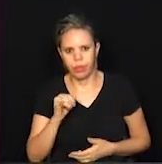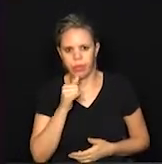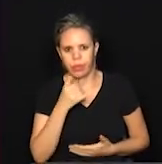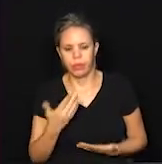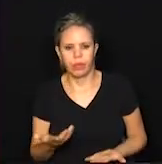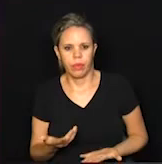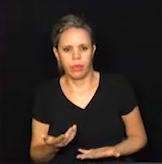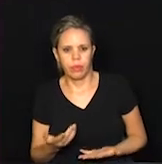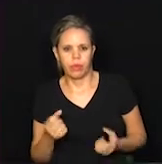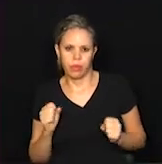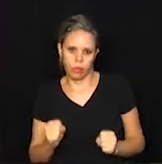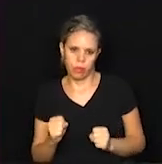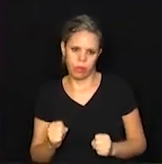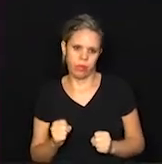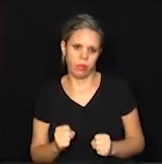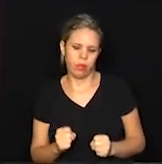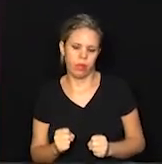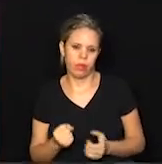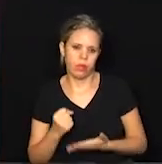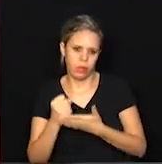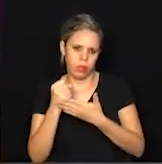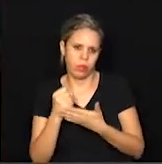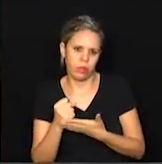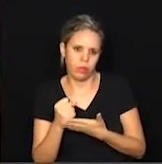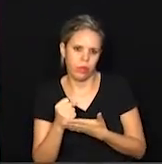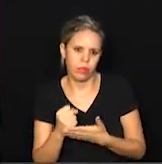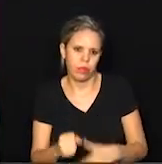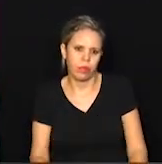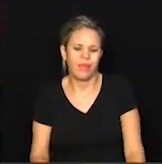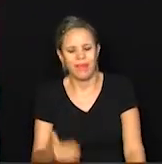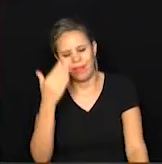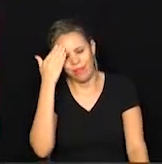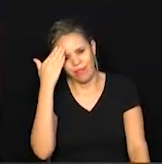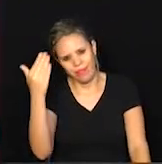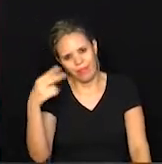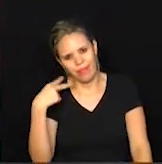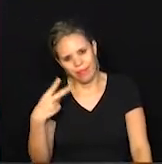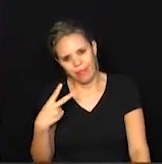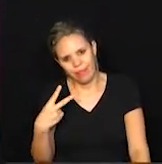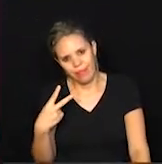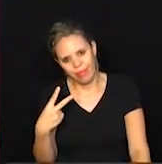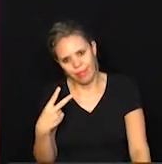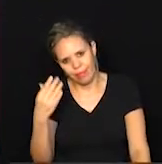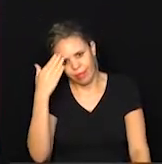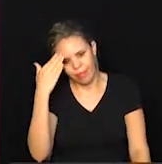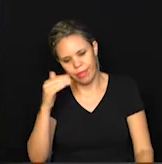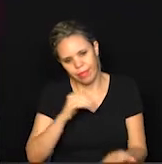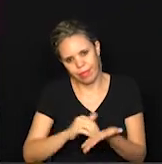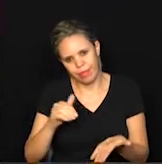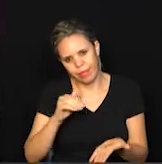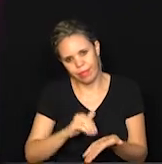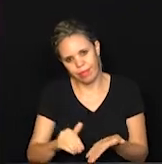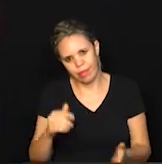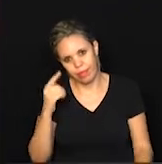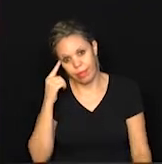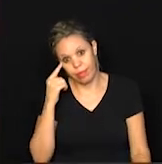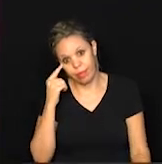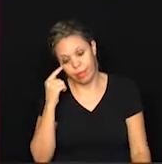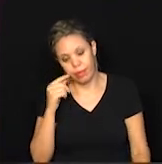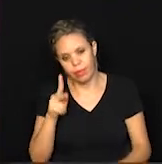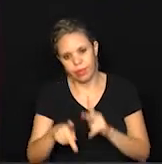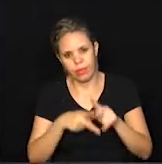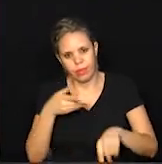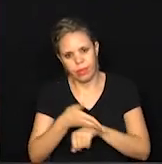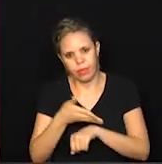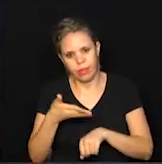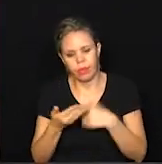no que a gente puder aí ajudar, auxiliar. Obrigada, vereador, e obrigada, secretário, e os demais aqui